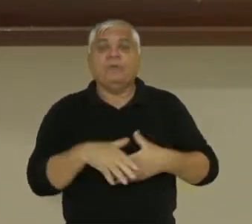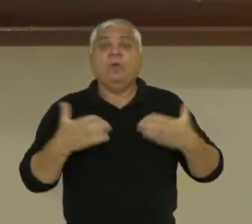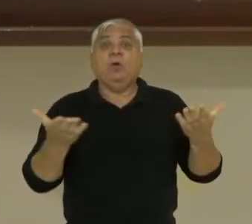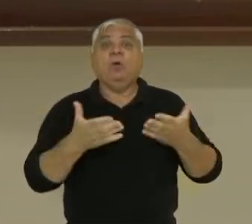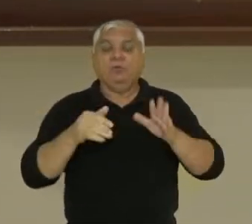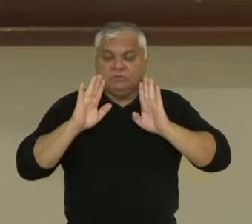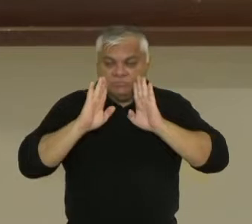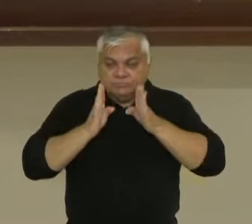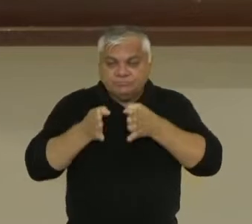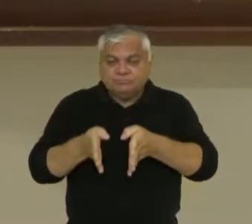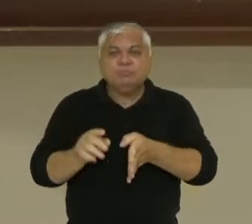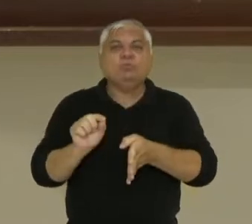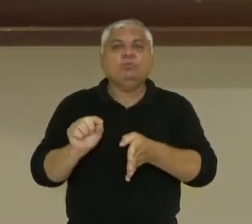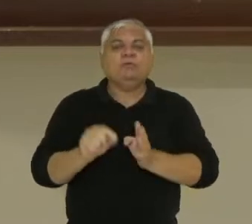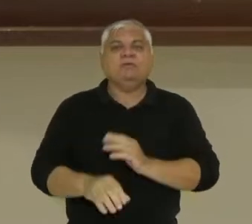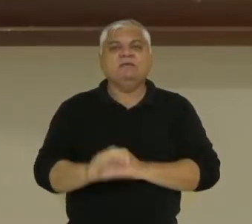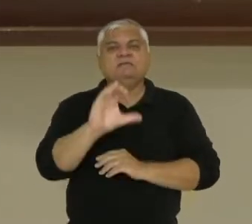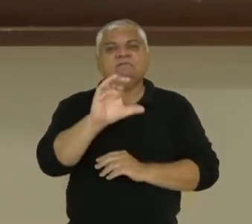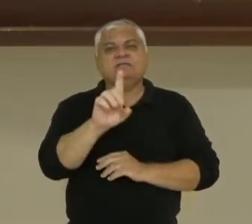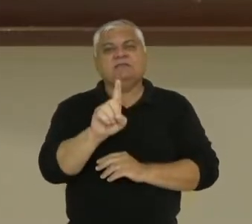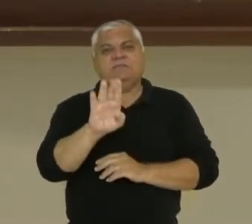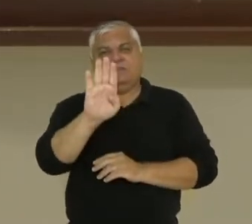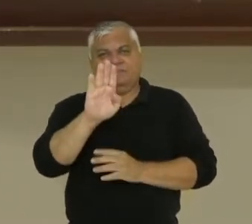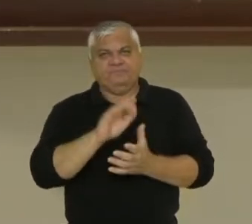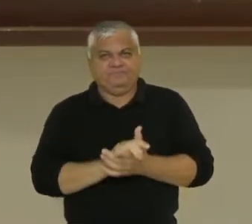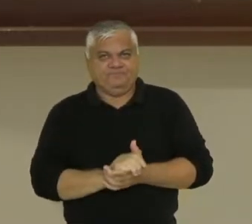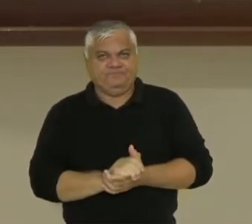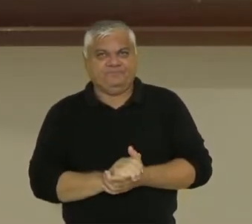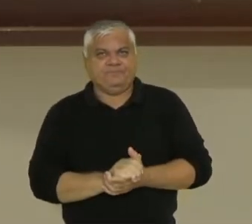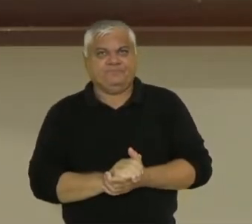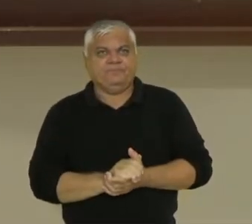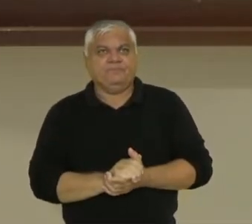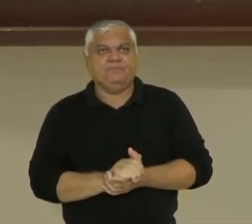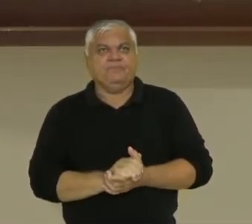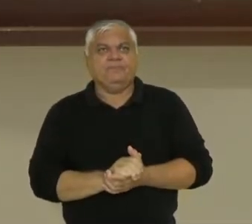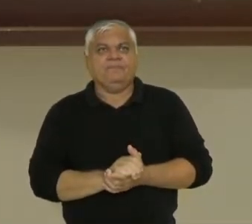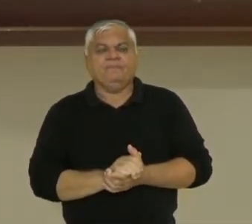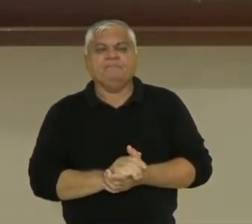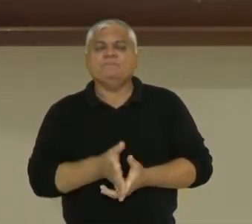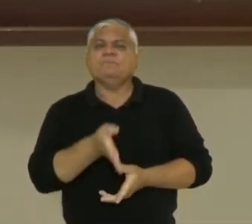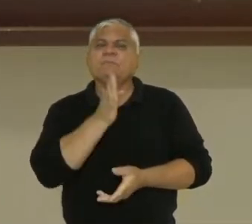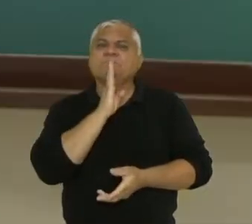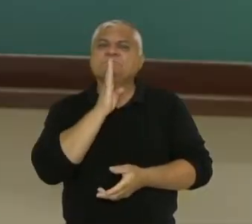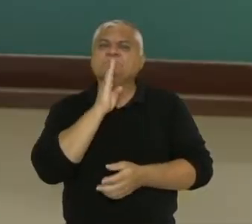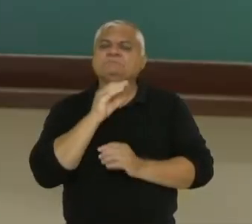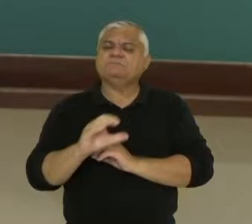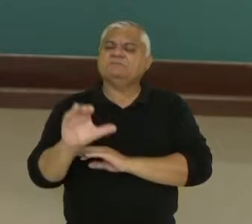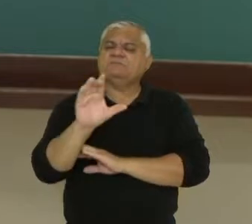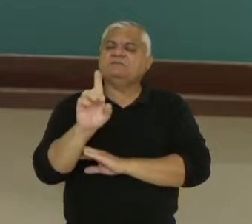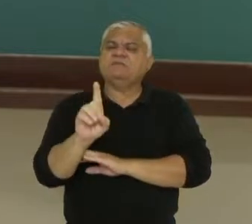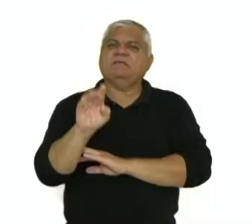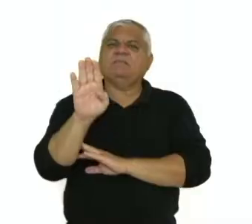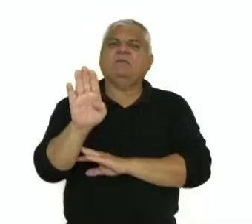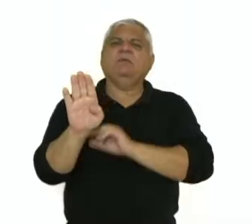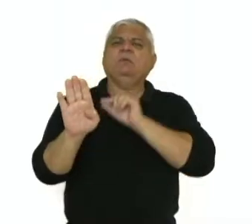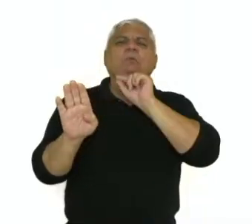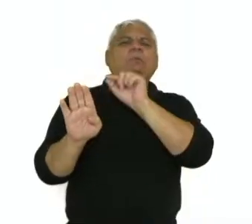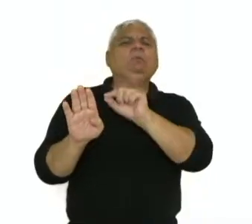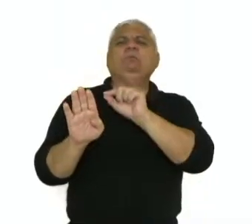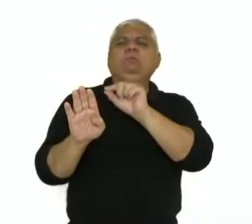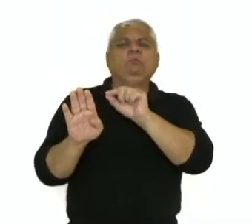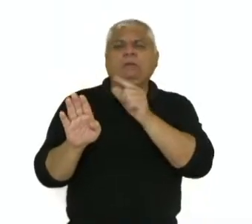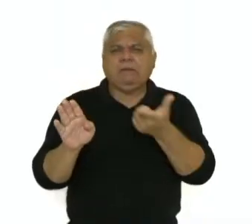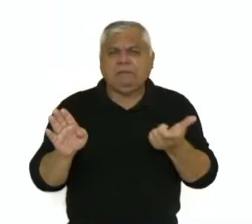nós vamos conversar sobre o CDB. Vamos lá, então? Então, nós vamos ter como objetivos conhecer